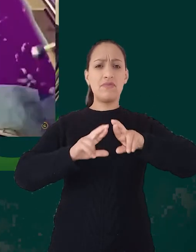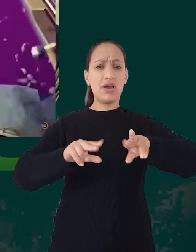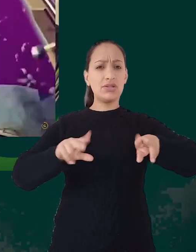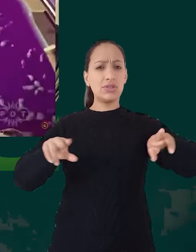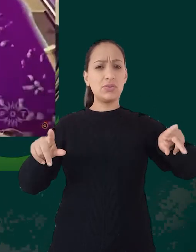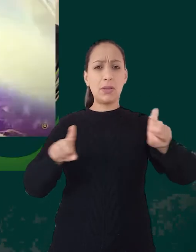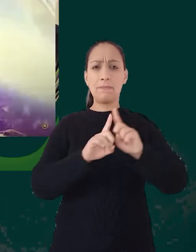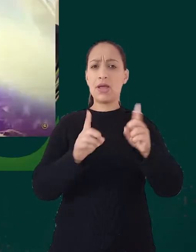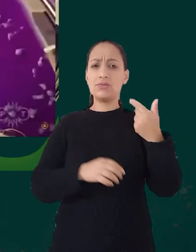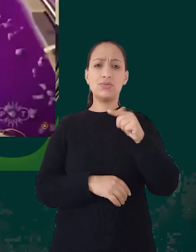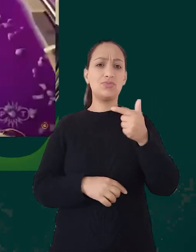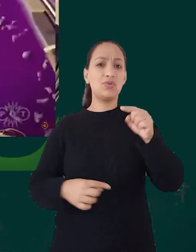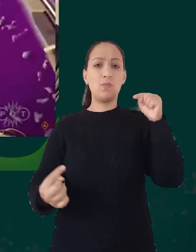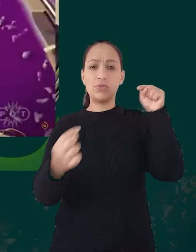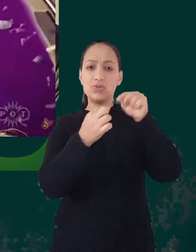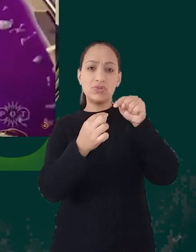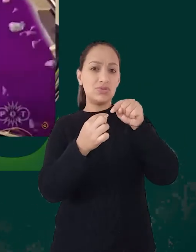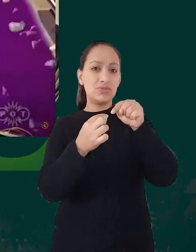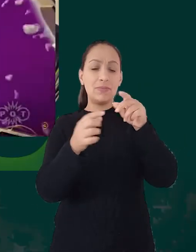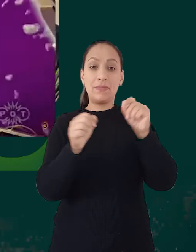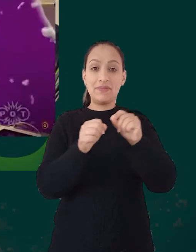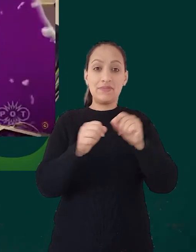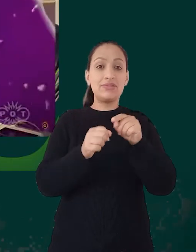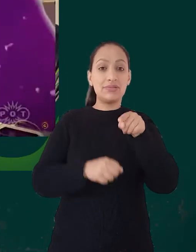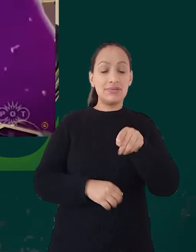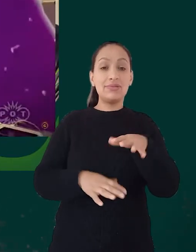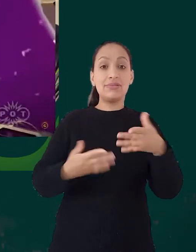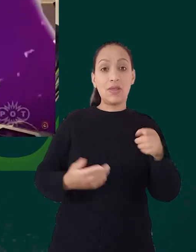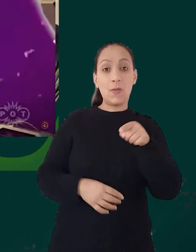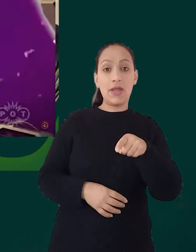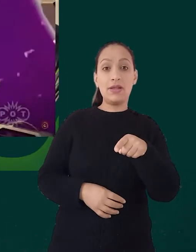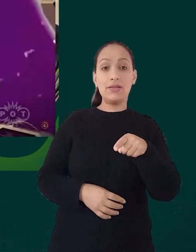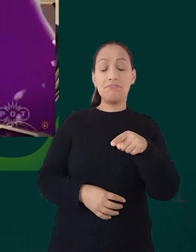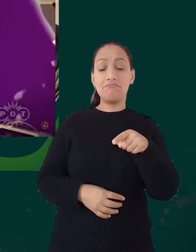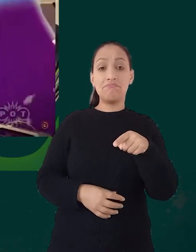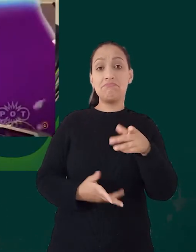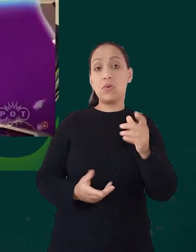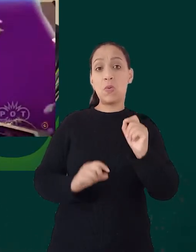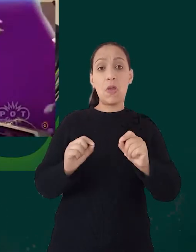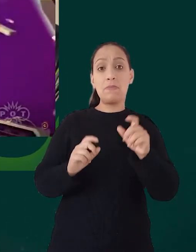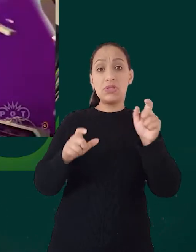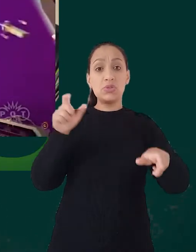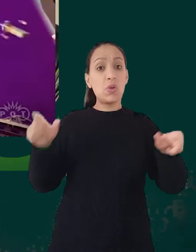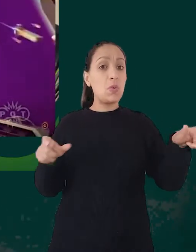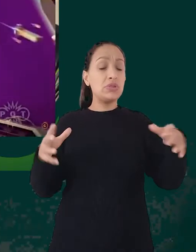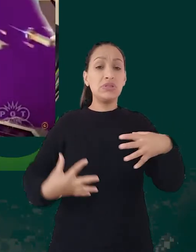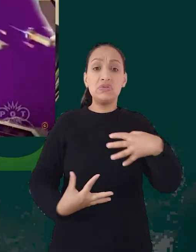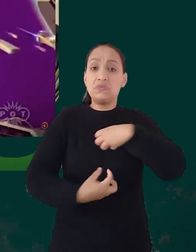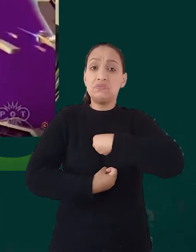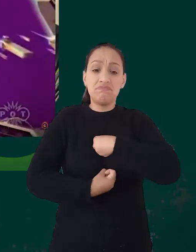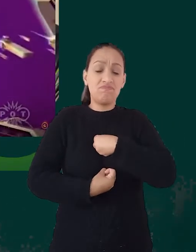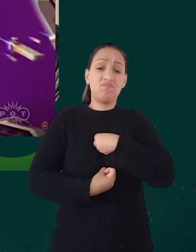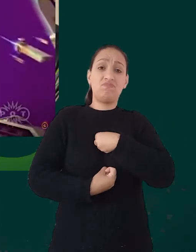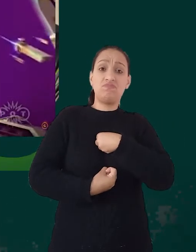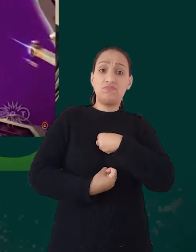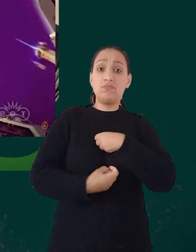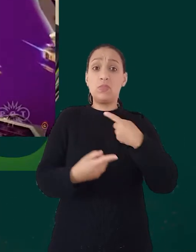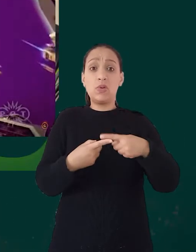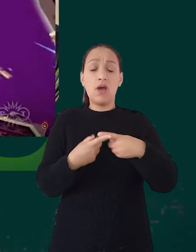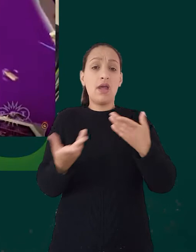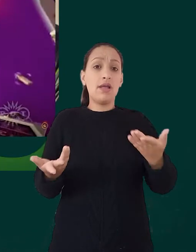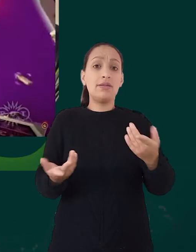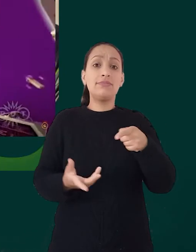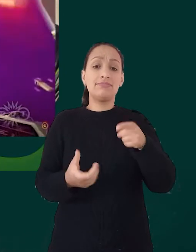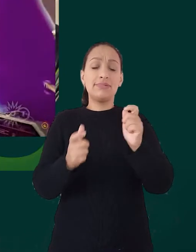mais objetivos para serem feitos, tá? Então muita gente se frustrou com esse jogo, porque ele é um jogo tão grande e